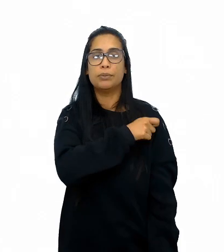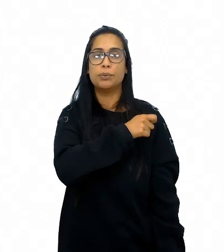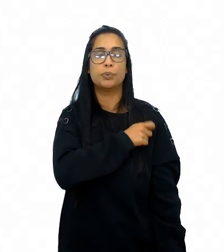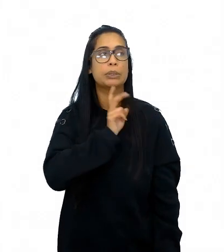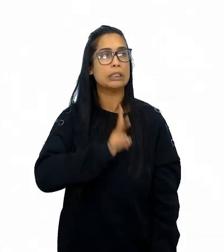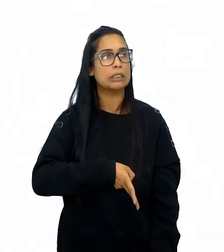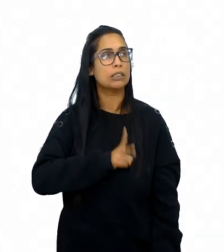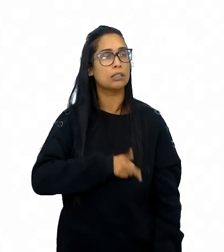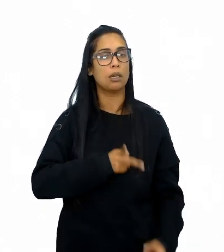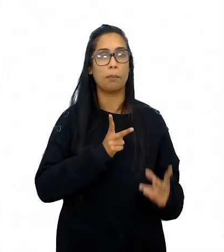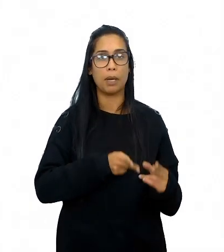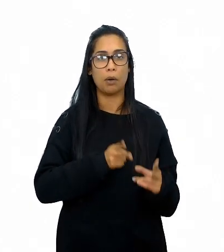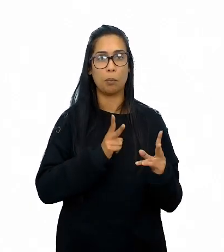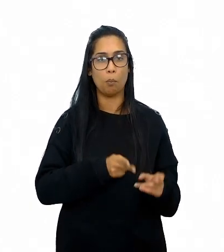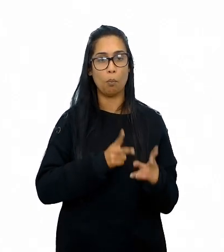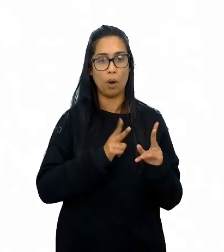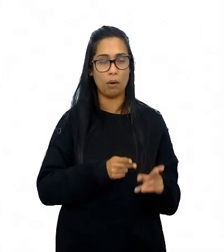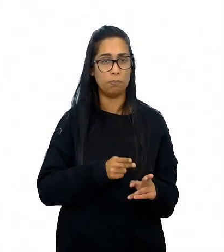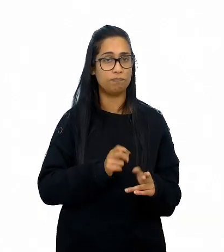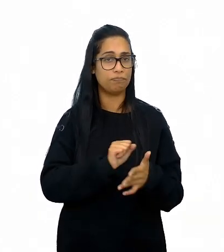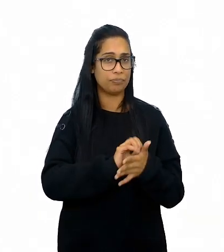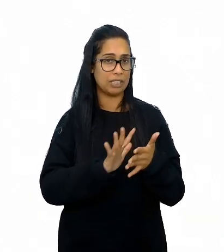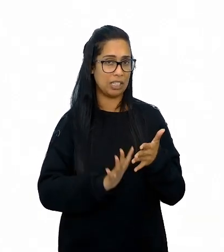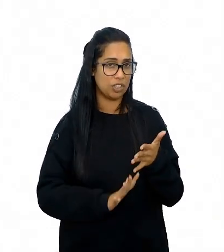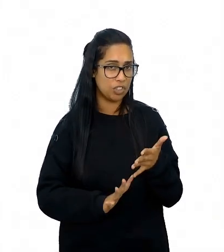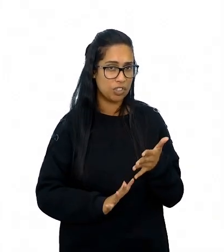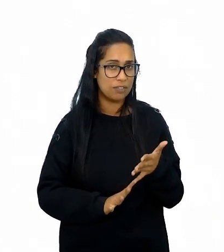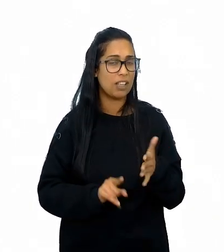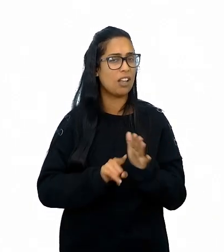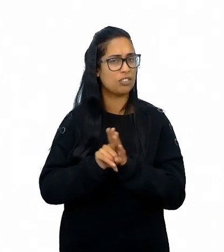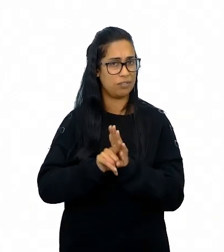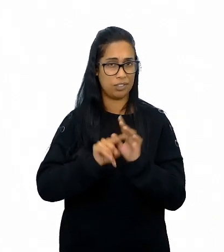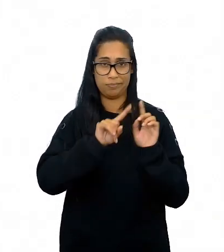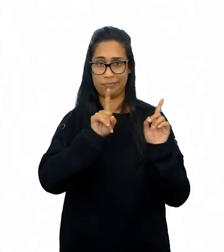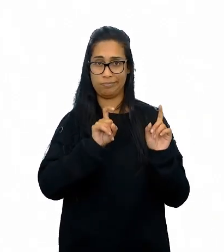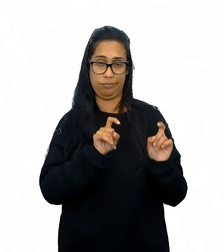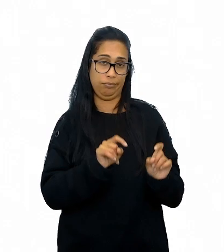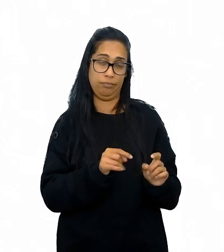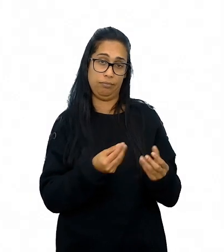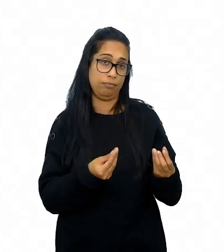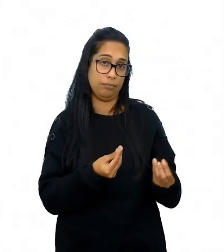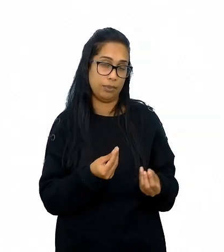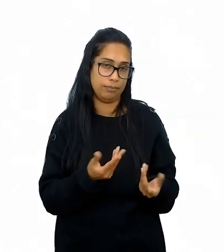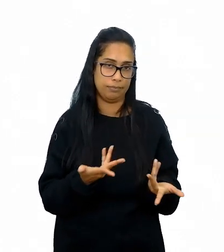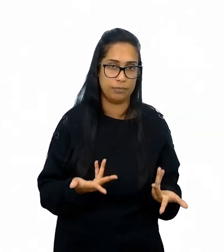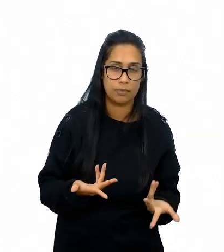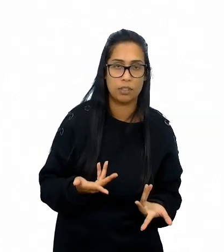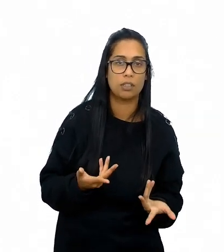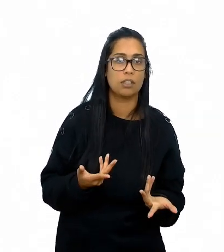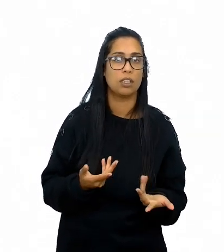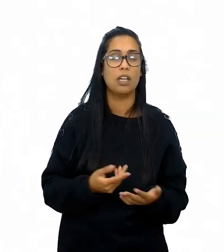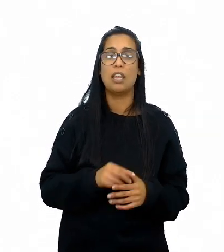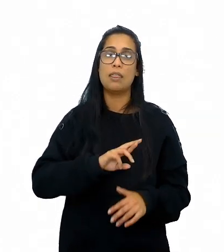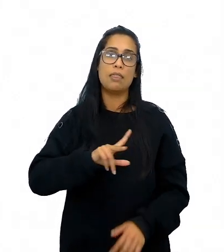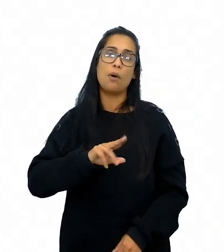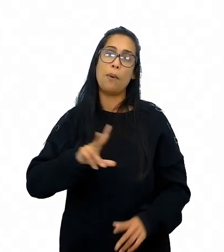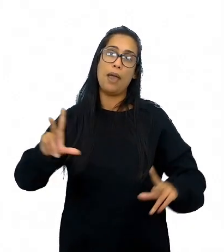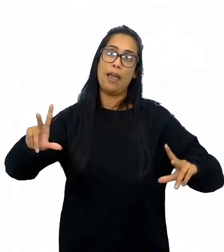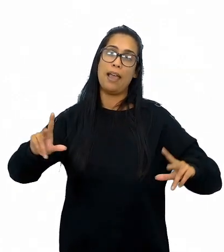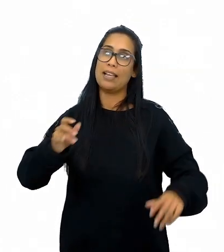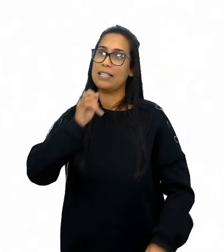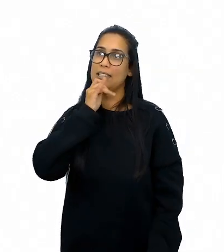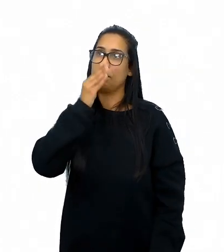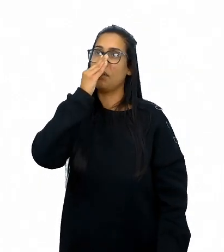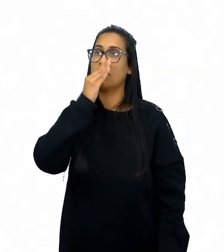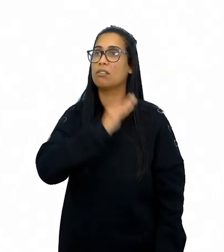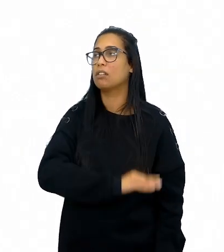a gente pode considerar que essa atividade é uma atividade investigativa, né? E aí a gente não quis desmerecer nunca essa